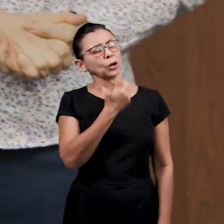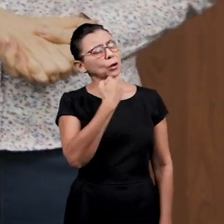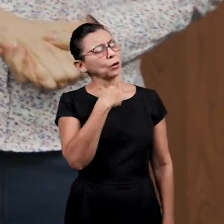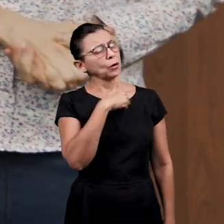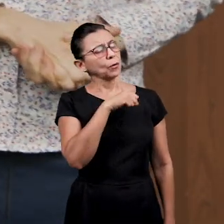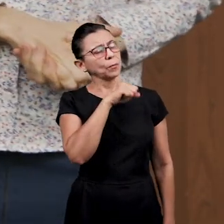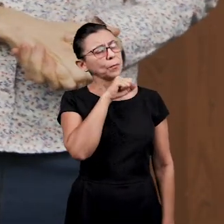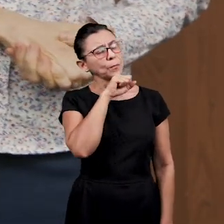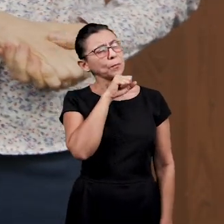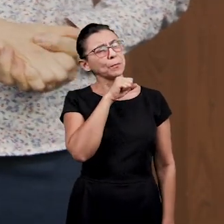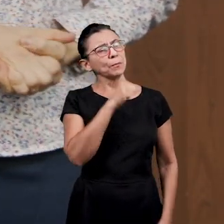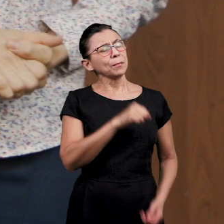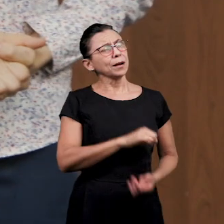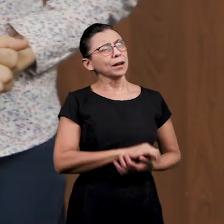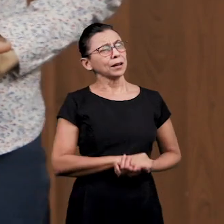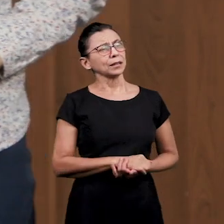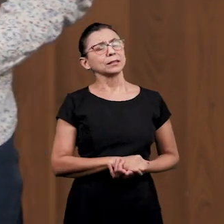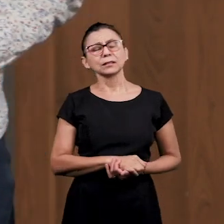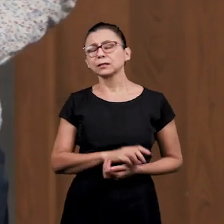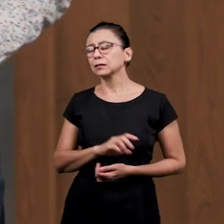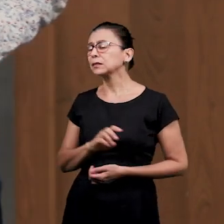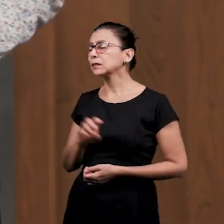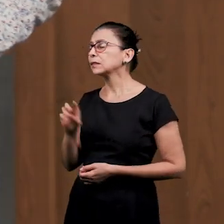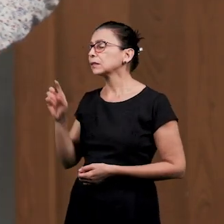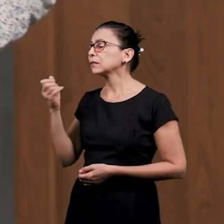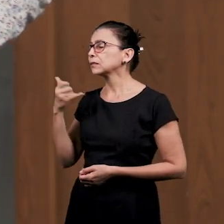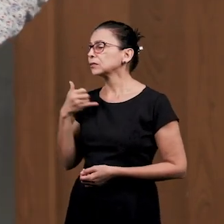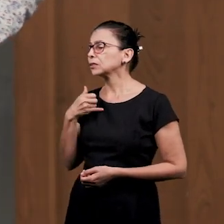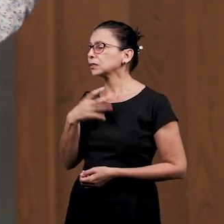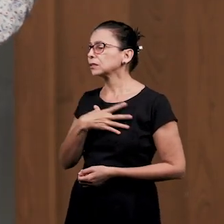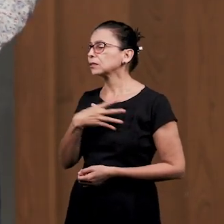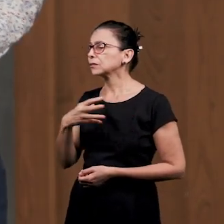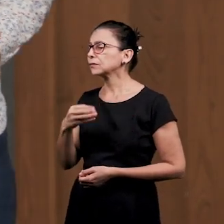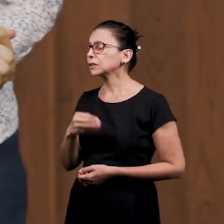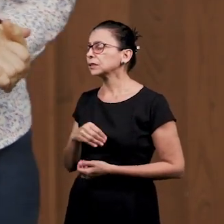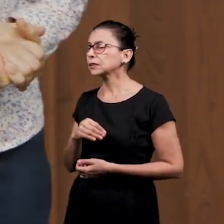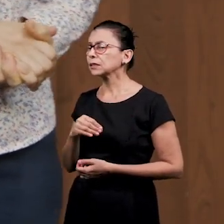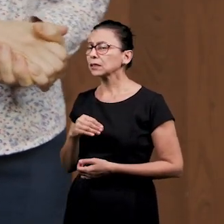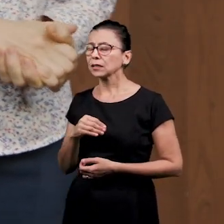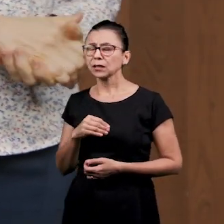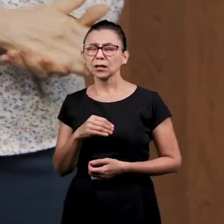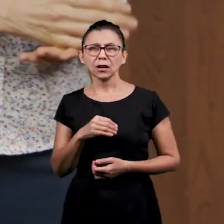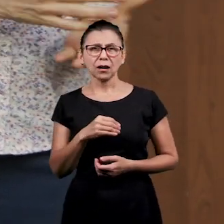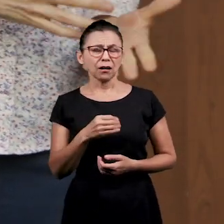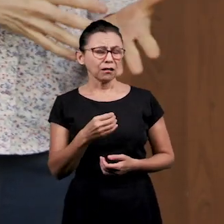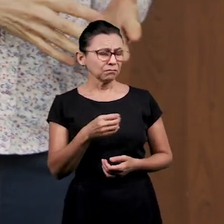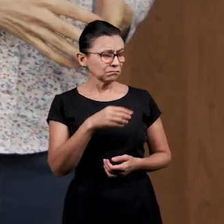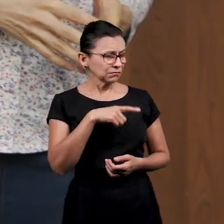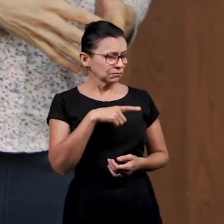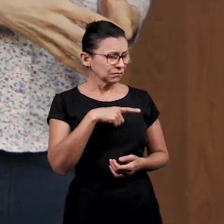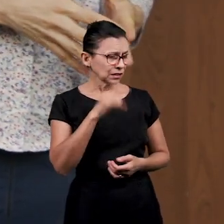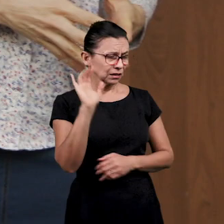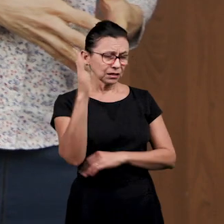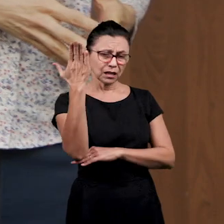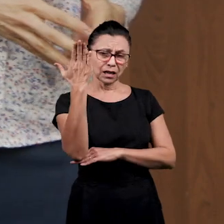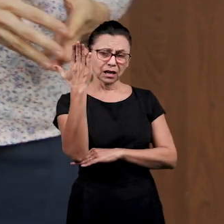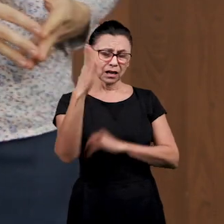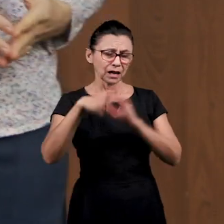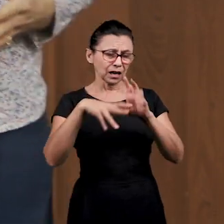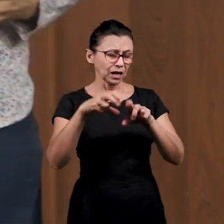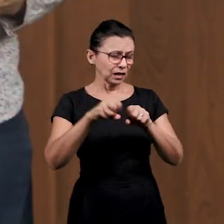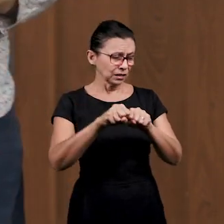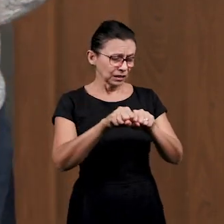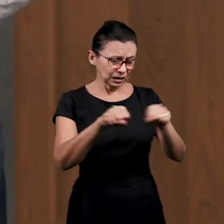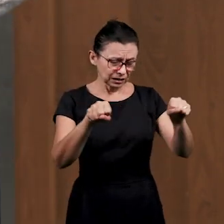pai. E Abraão respondeu: eis-me aqui, meu filho. E Isaque disse: temos aqui a lenha